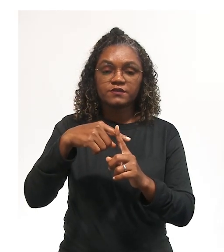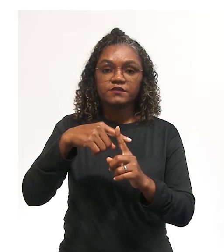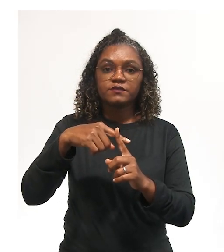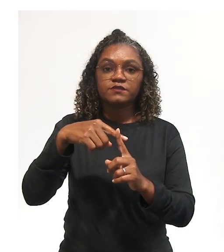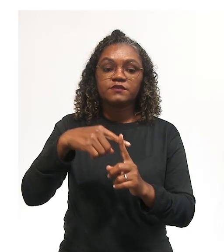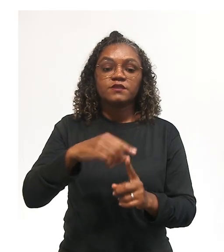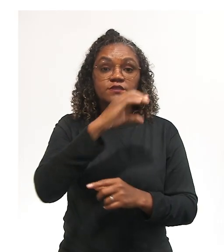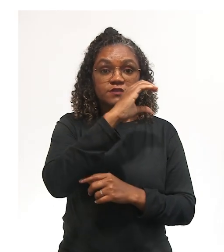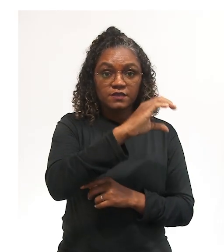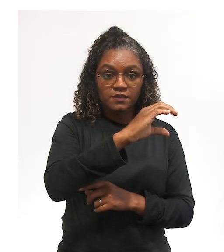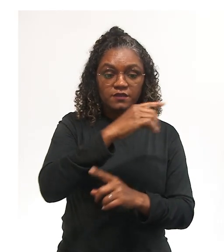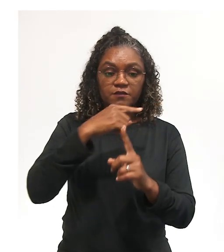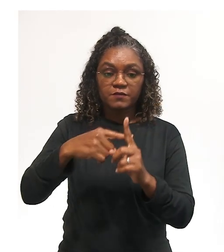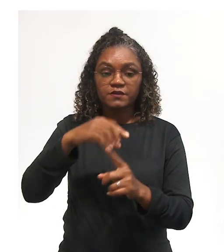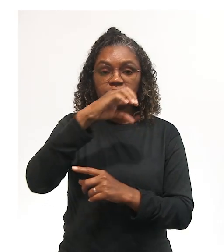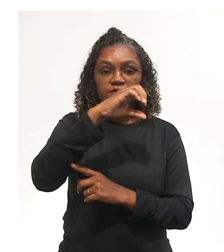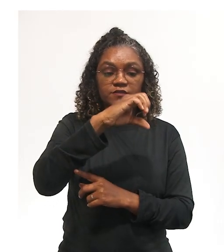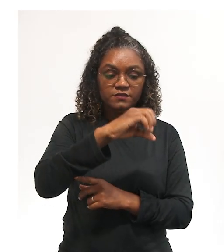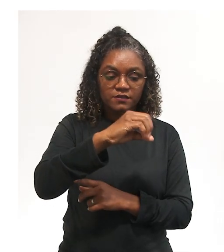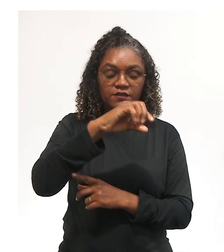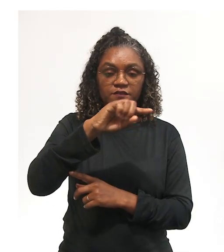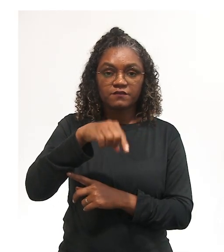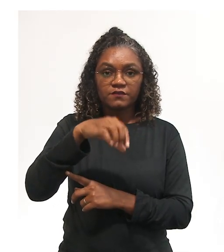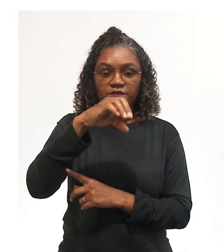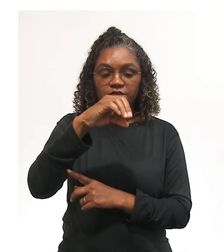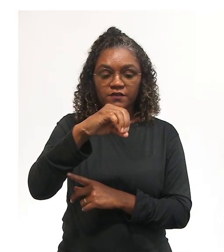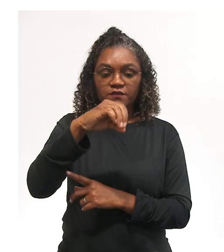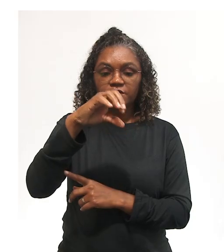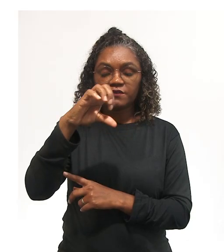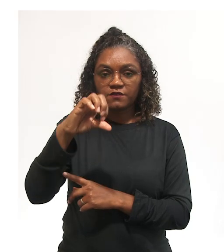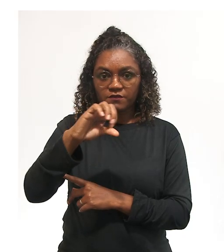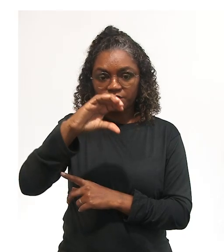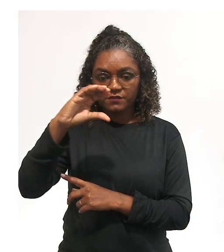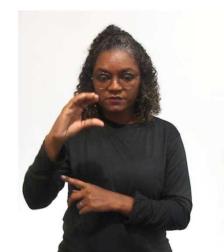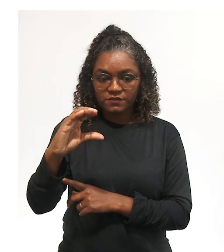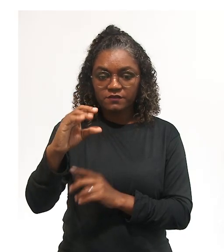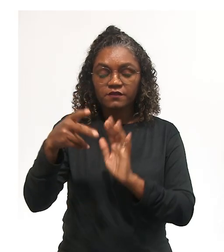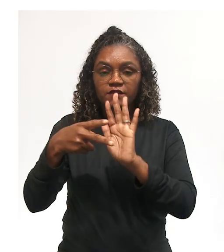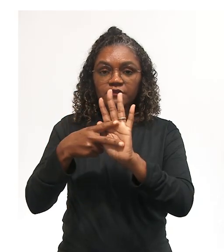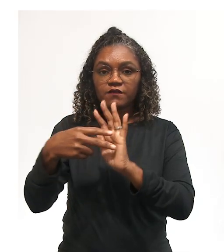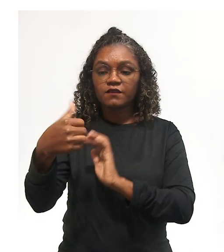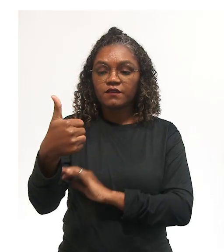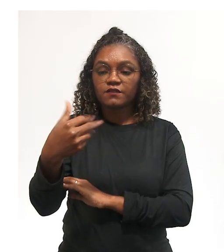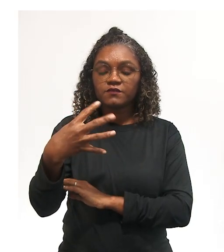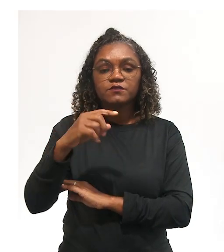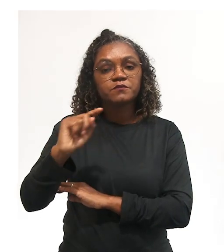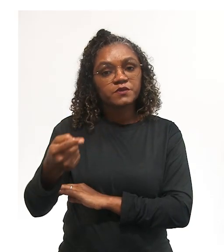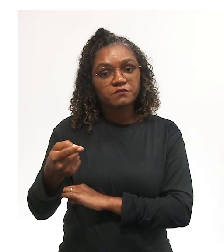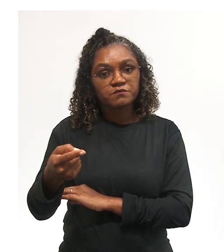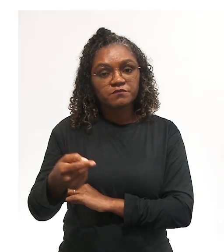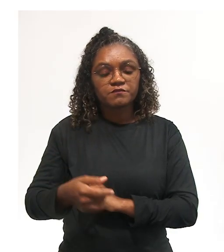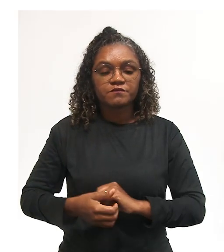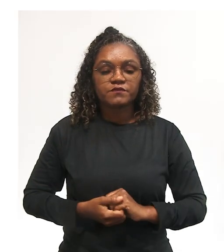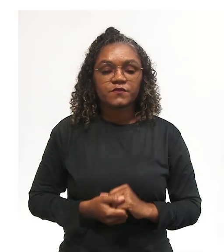dar 1,9C, que é igual a 14.000. Aqui nós somamos